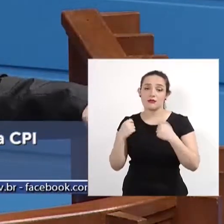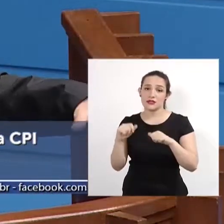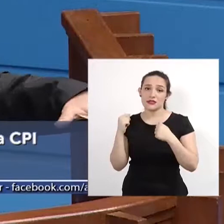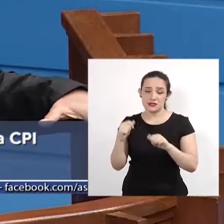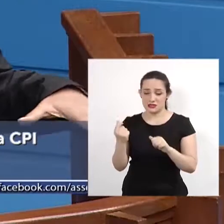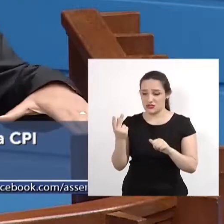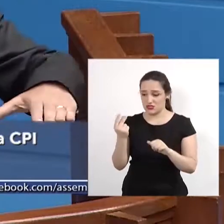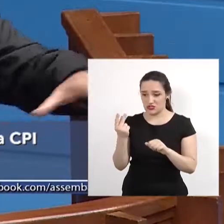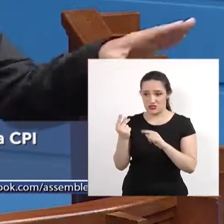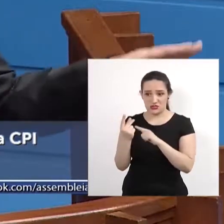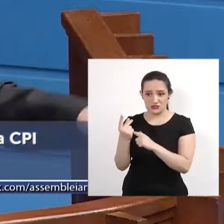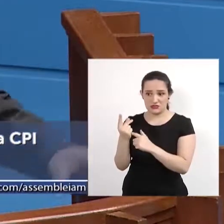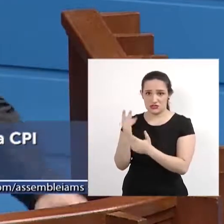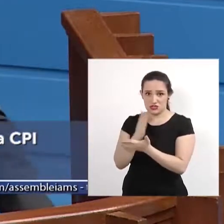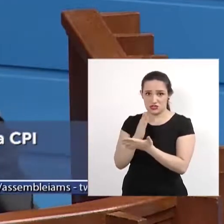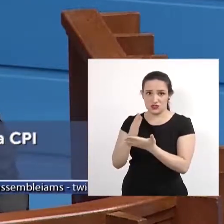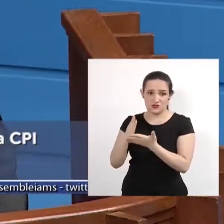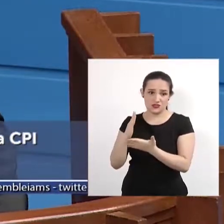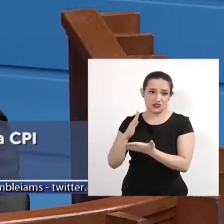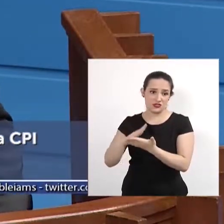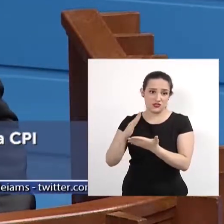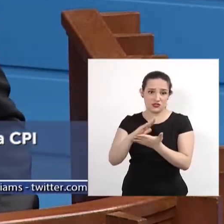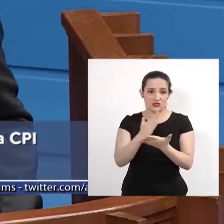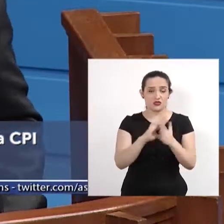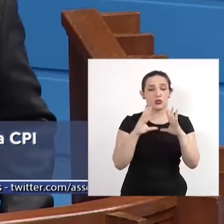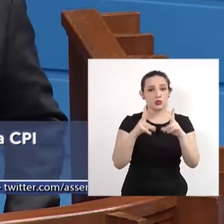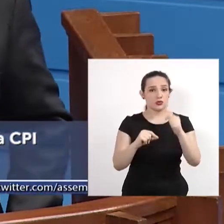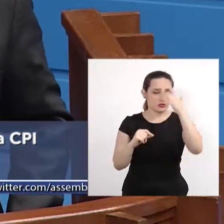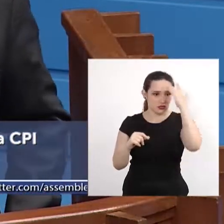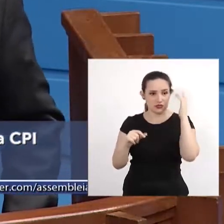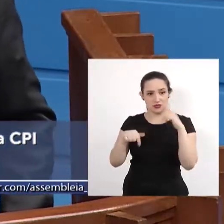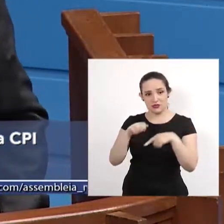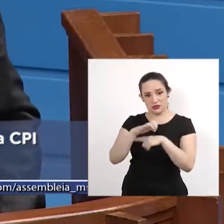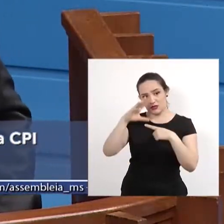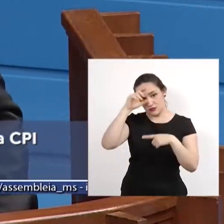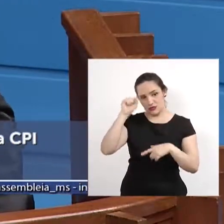energia com todos os usuários de Mato Grosso do Sul.